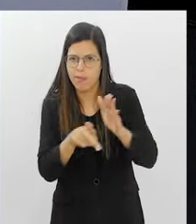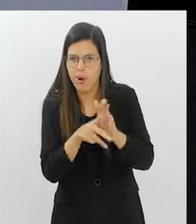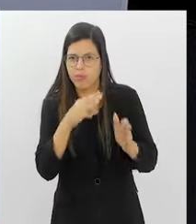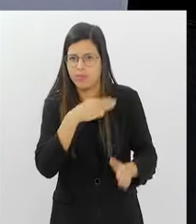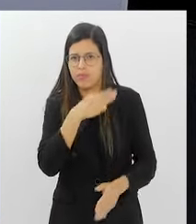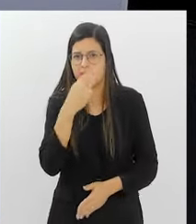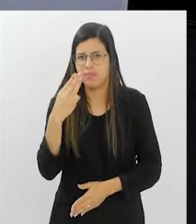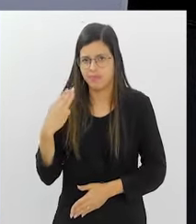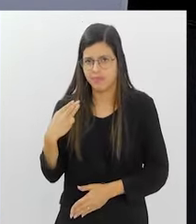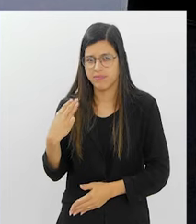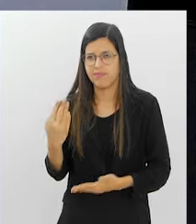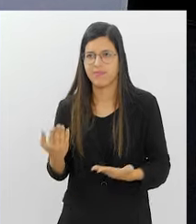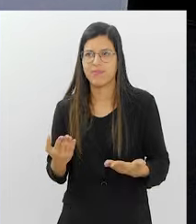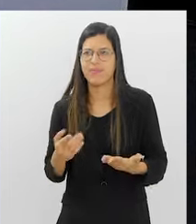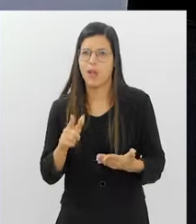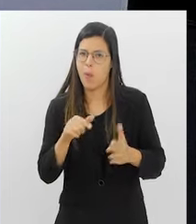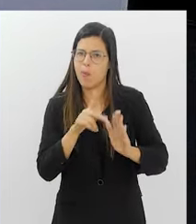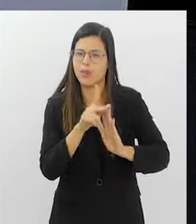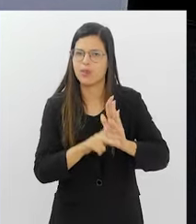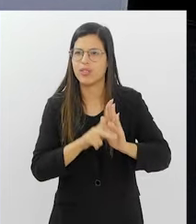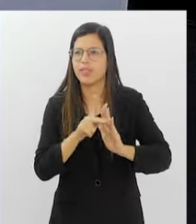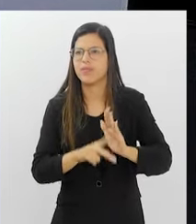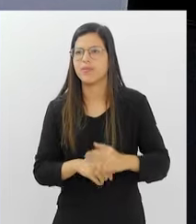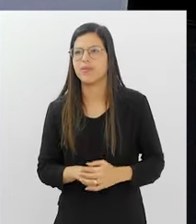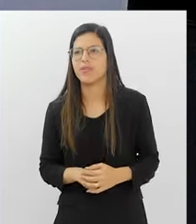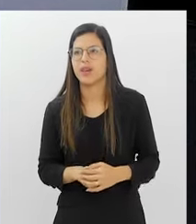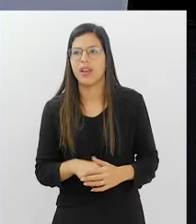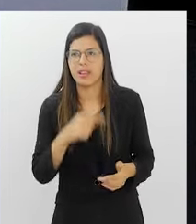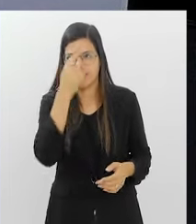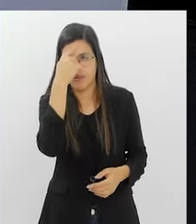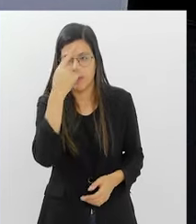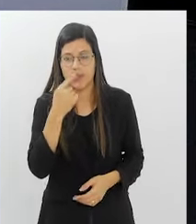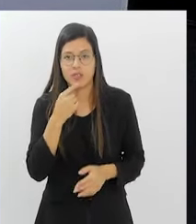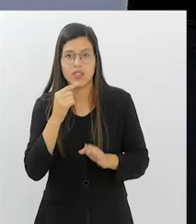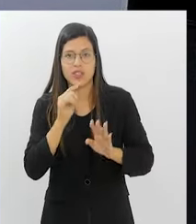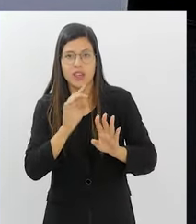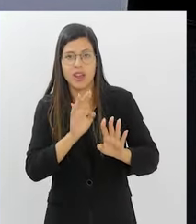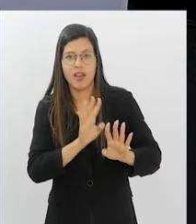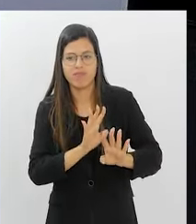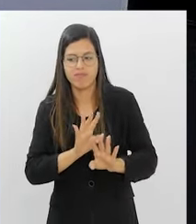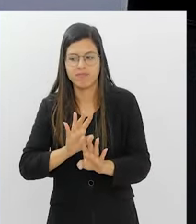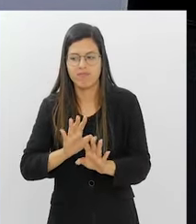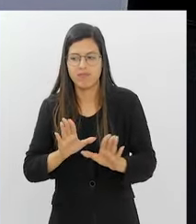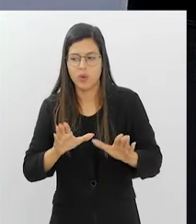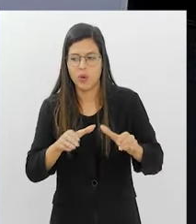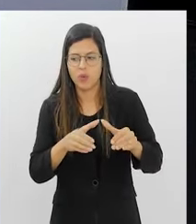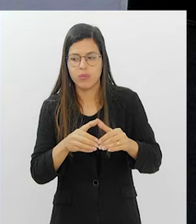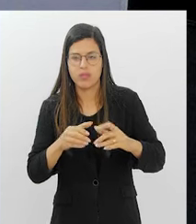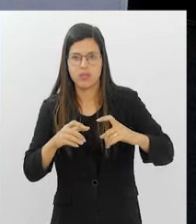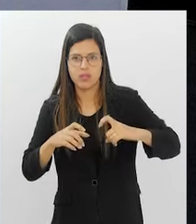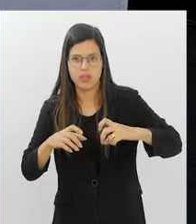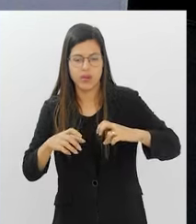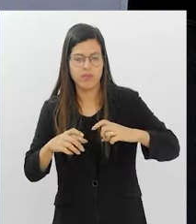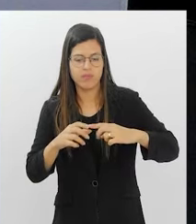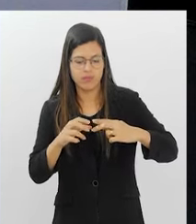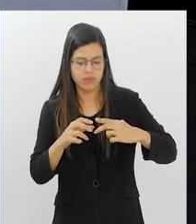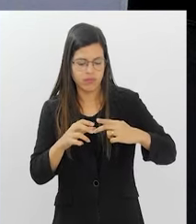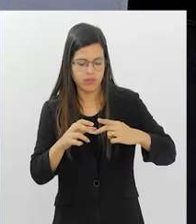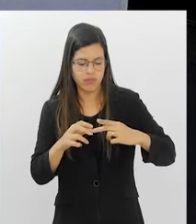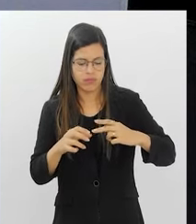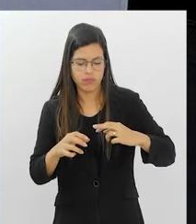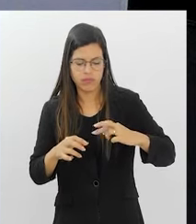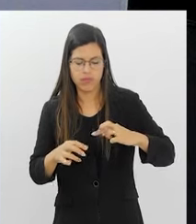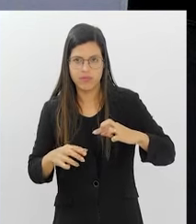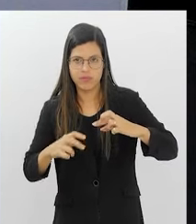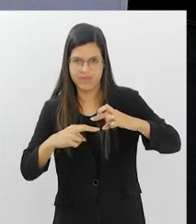projeto Exatamente Essa foi minha comissão da São Clemente que conseguimos os 40 pontos tão